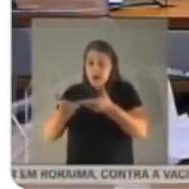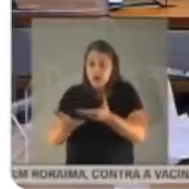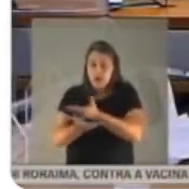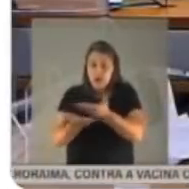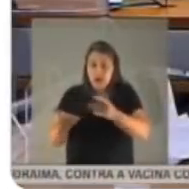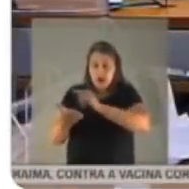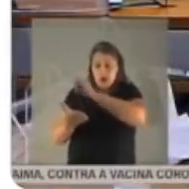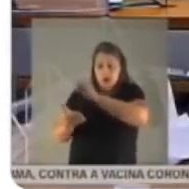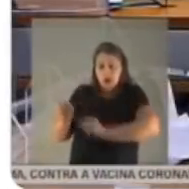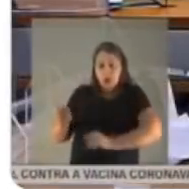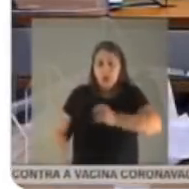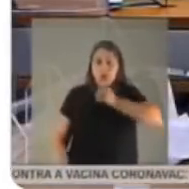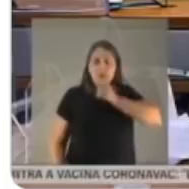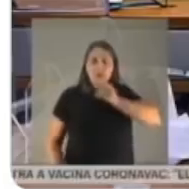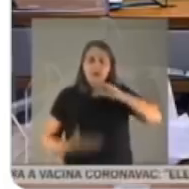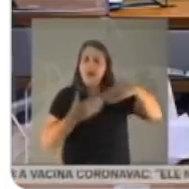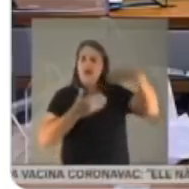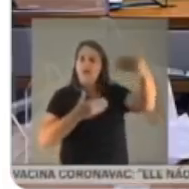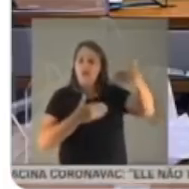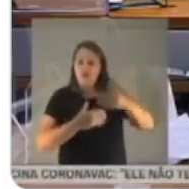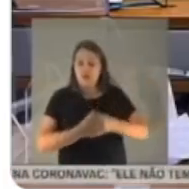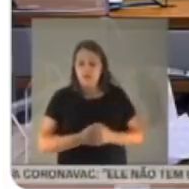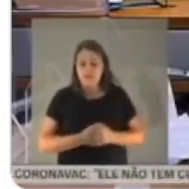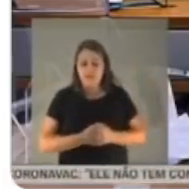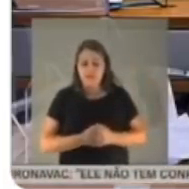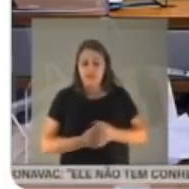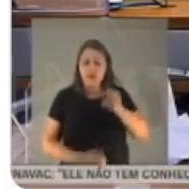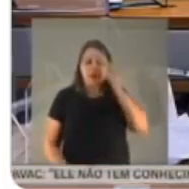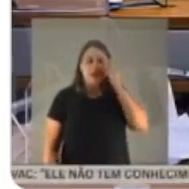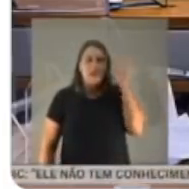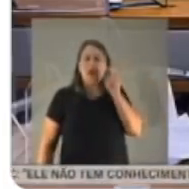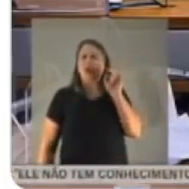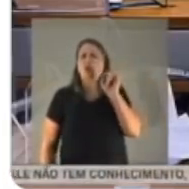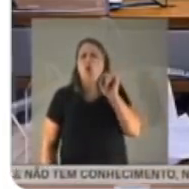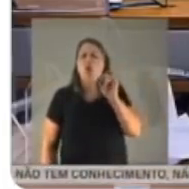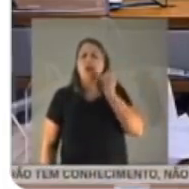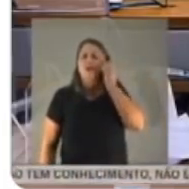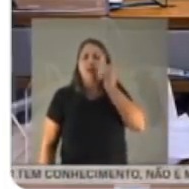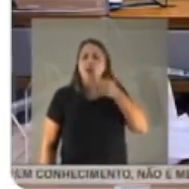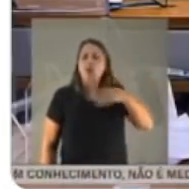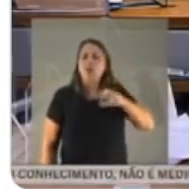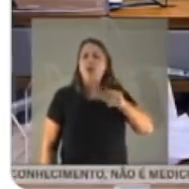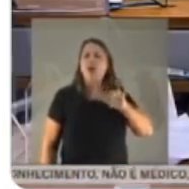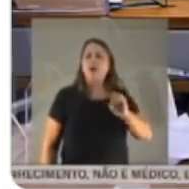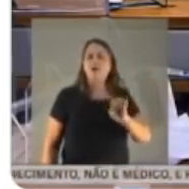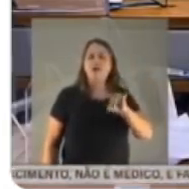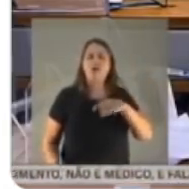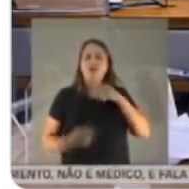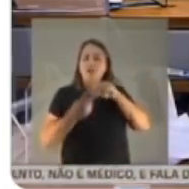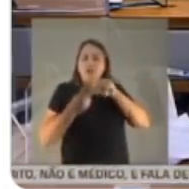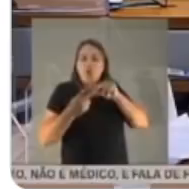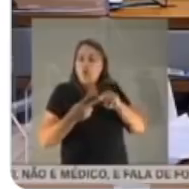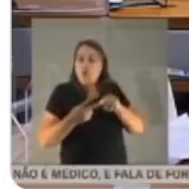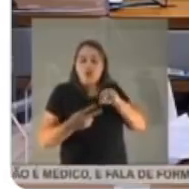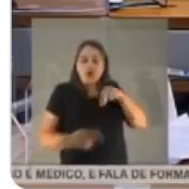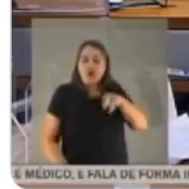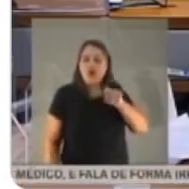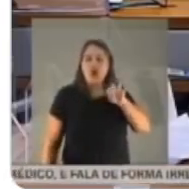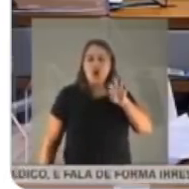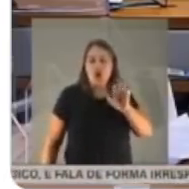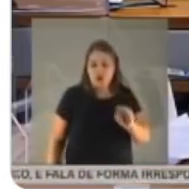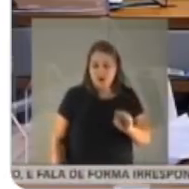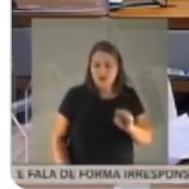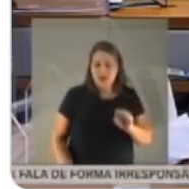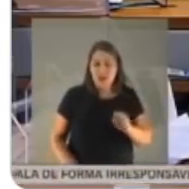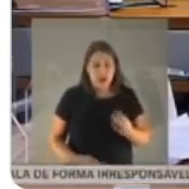imprensa daqui a pouco lá fora. O interessante, senador Marcos Rogério, é que essa empresa só teve duas notas fiscais em